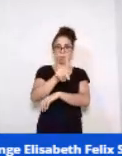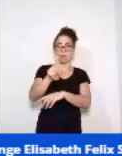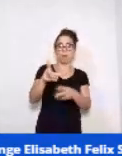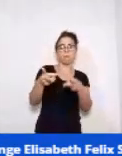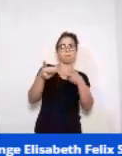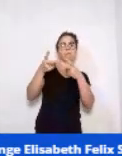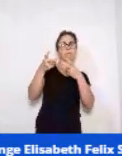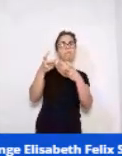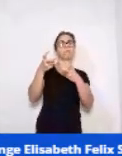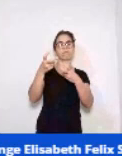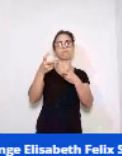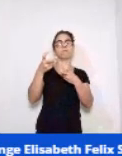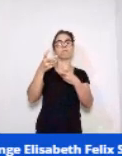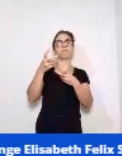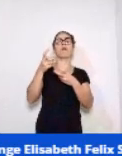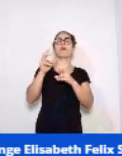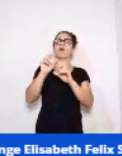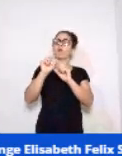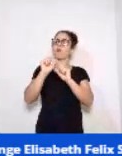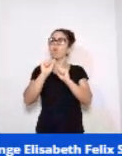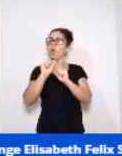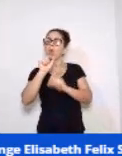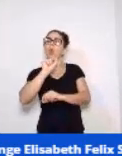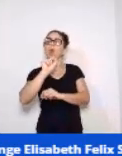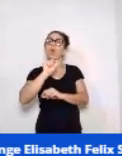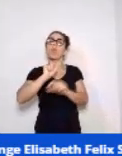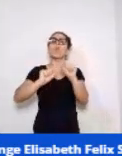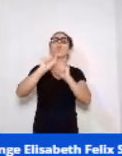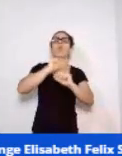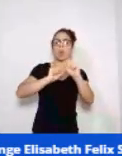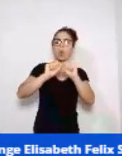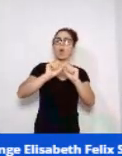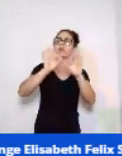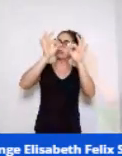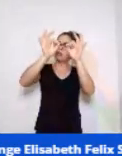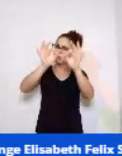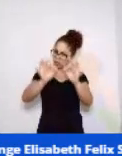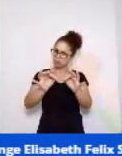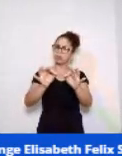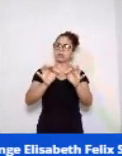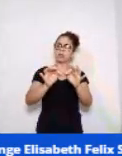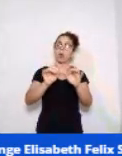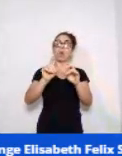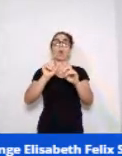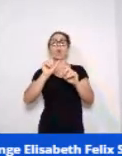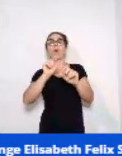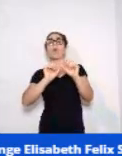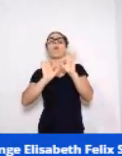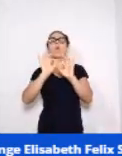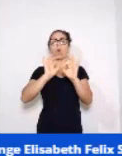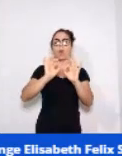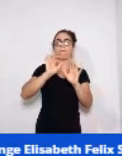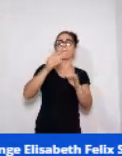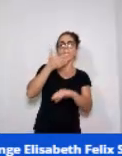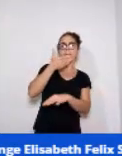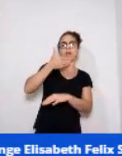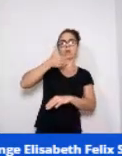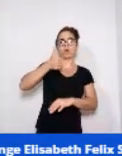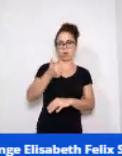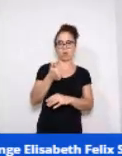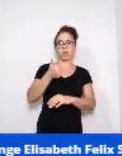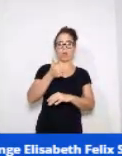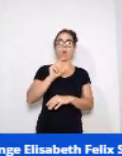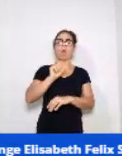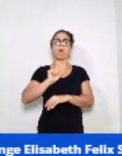ele realmente deu certo dentro de suas práticas, o que é necessário se aperfeiçoar. Então, para que seja